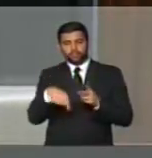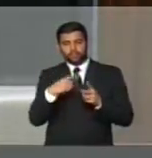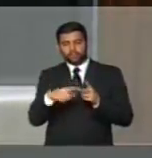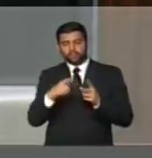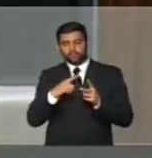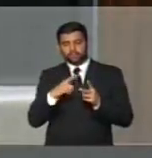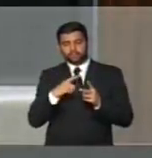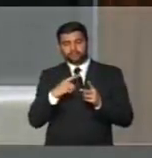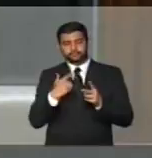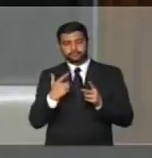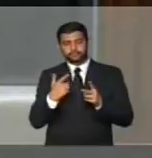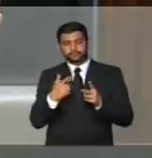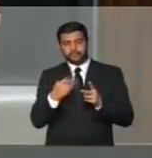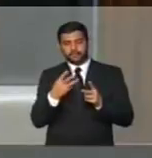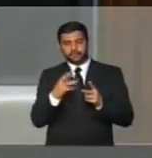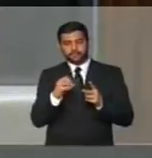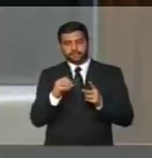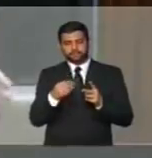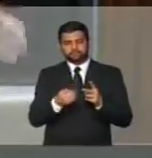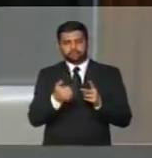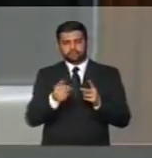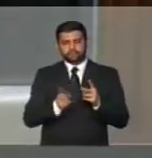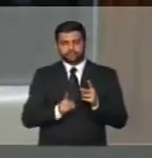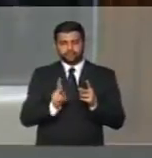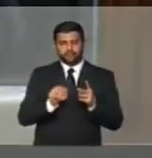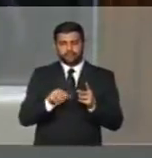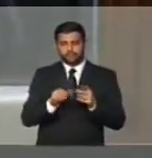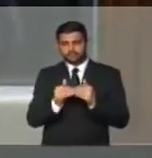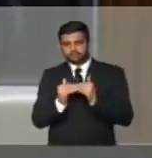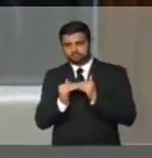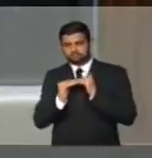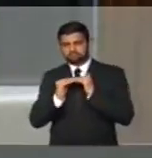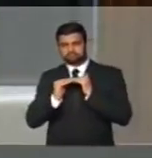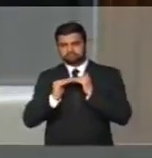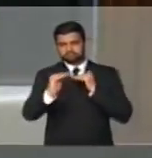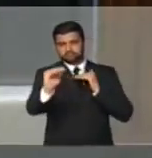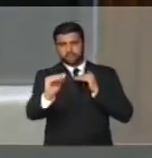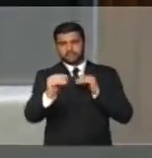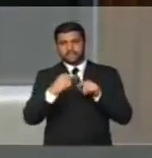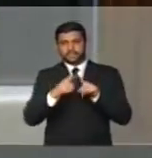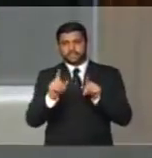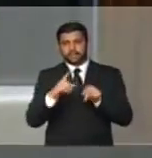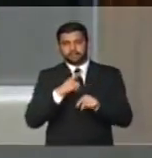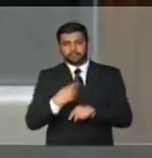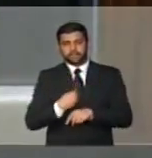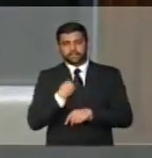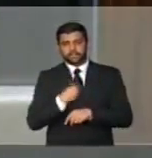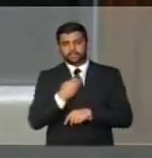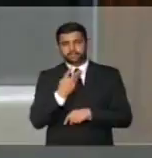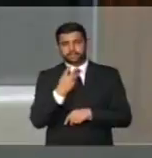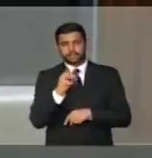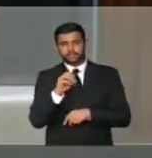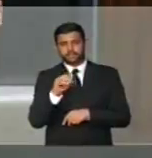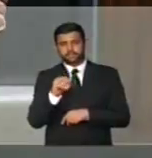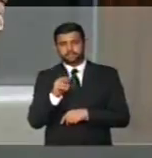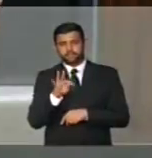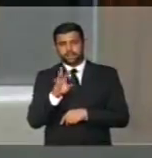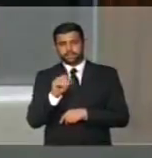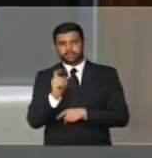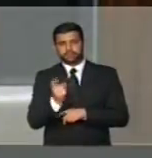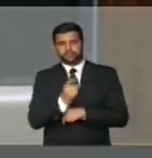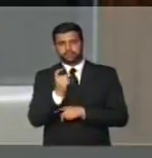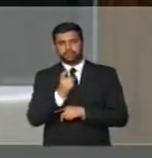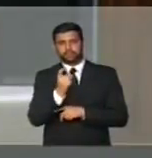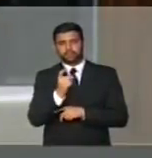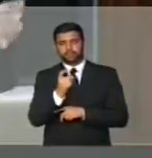tem 300 e poucos quilômetros de extensão, mas tem apenas 300 metros de